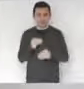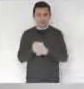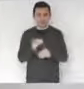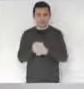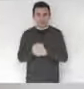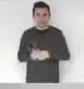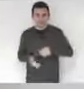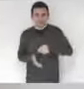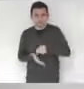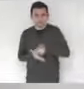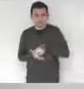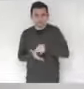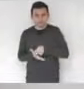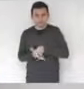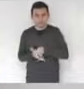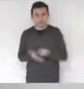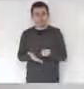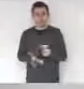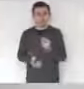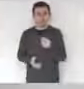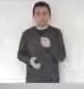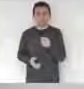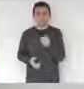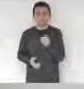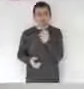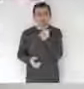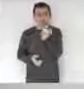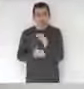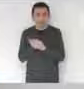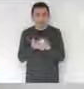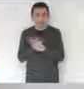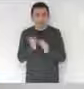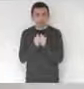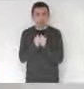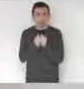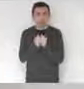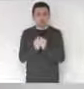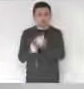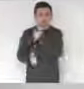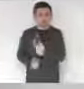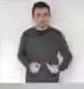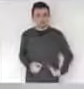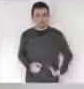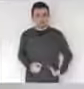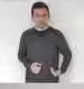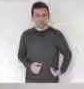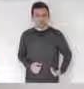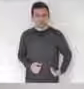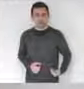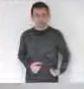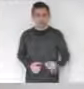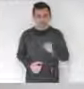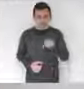não for jantar com o governador, não votar o que ele quer? Isso é a política nova?